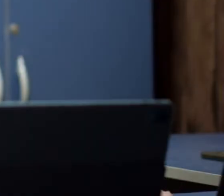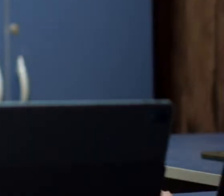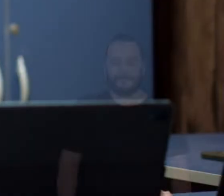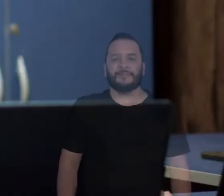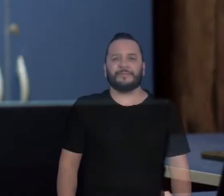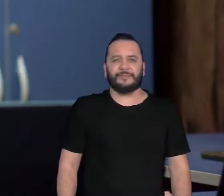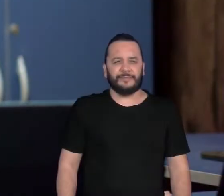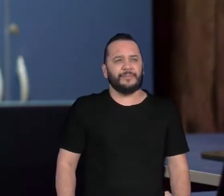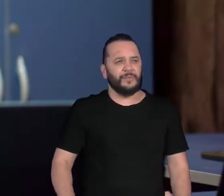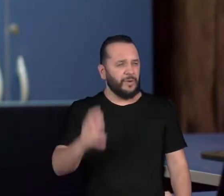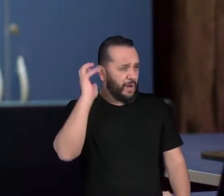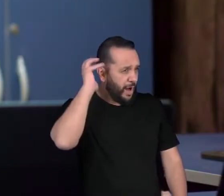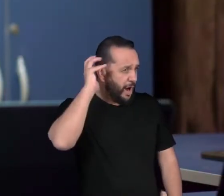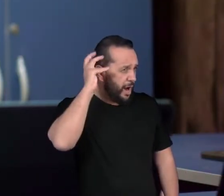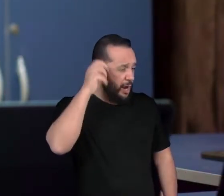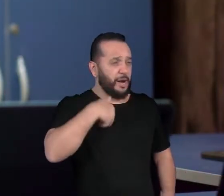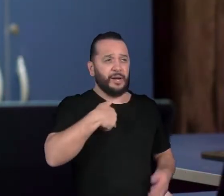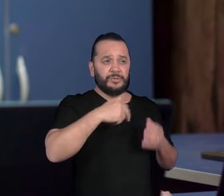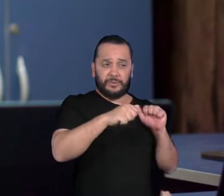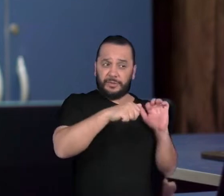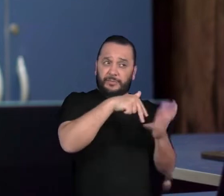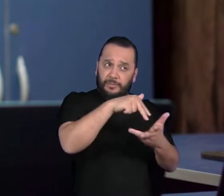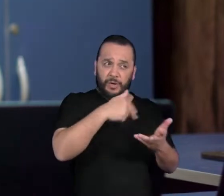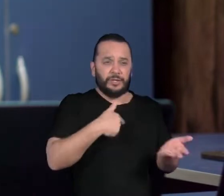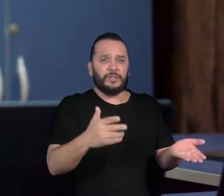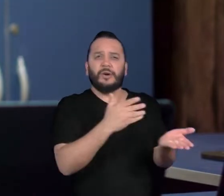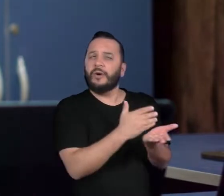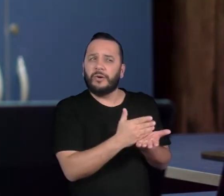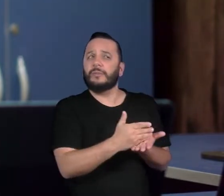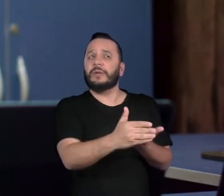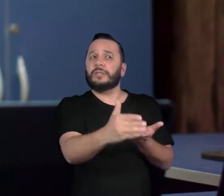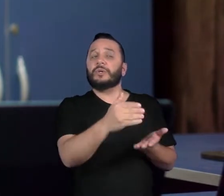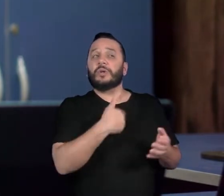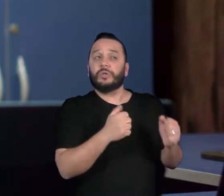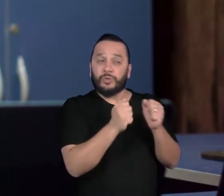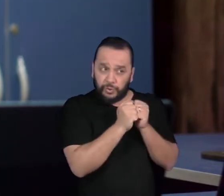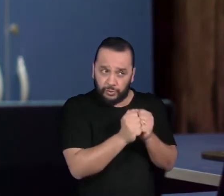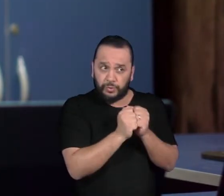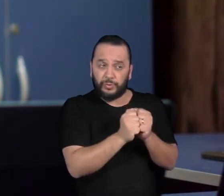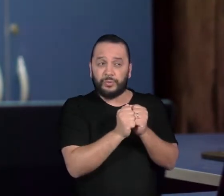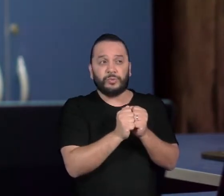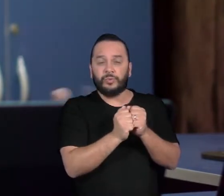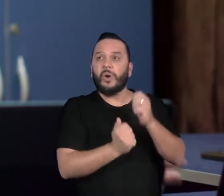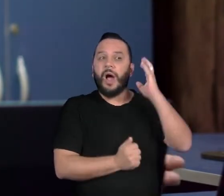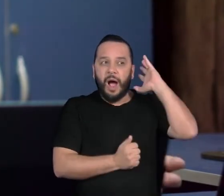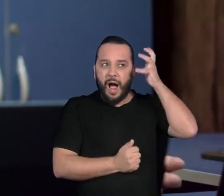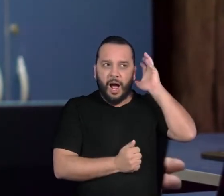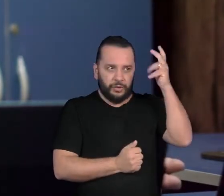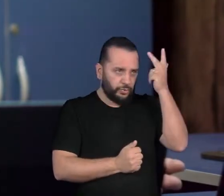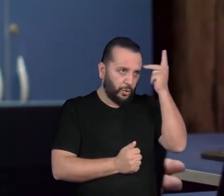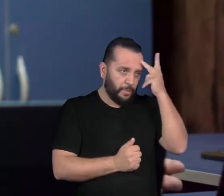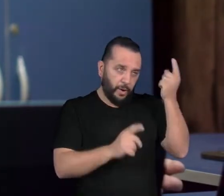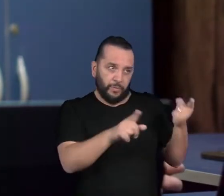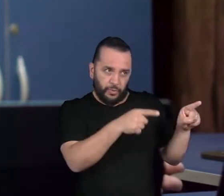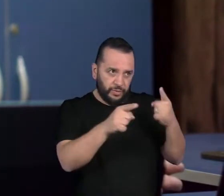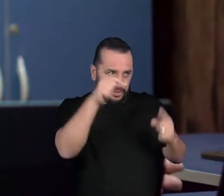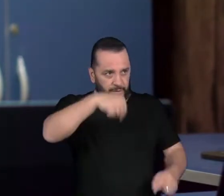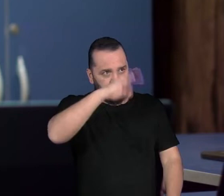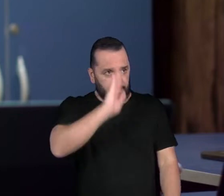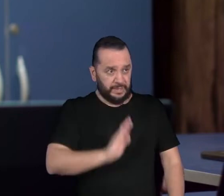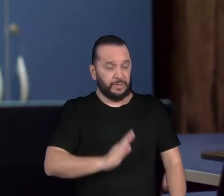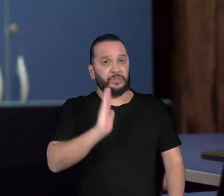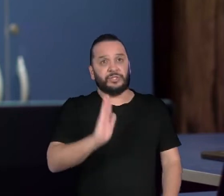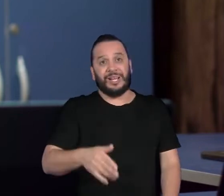é! O rádio esportivo, ele começou praticamente junto com o rádio no Brasil. Nós estamos comemorando 100 anos de